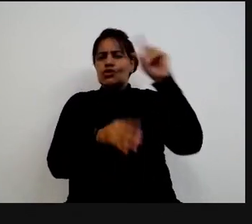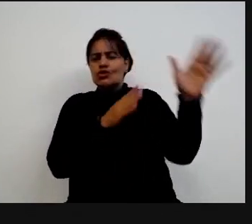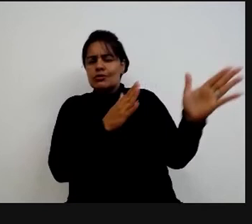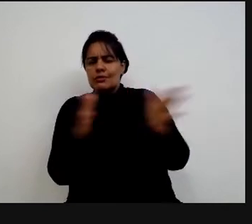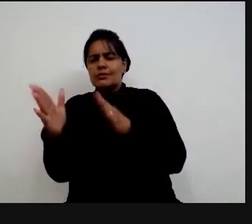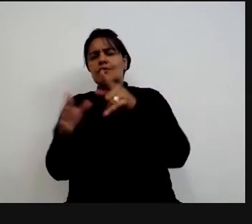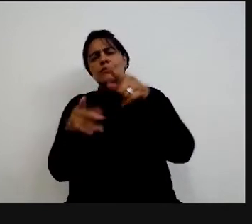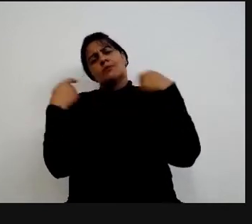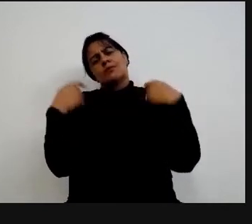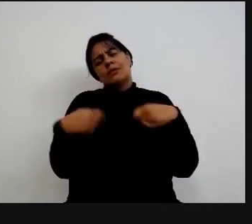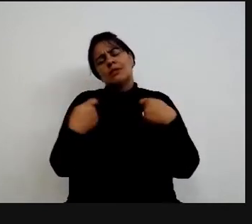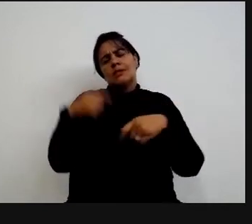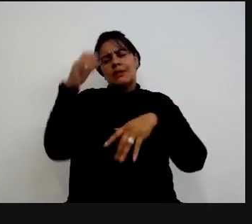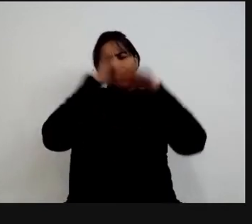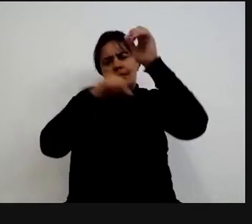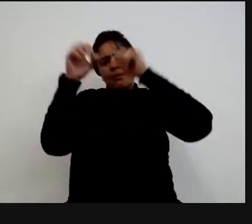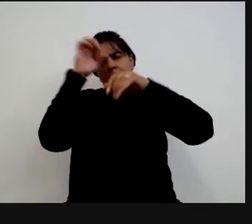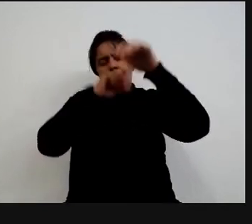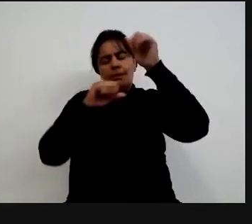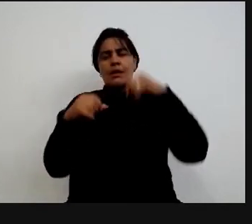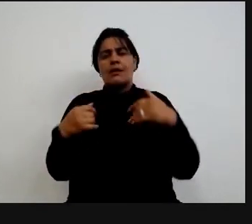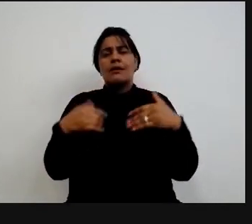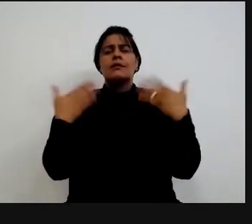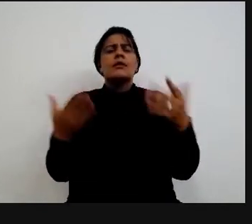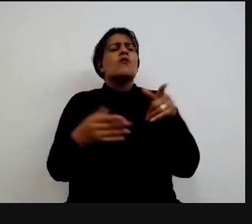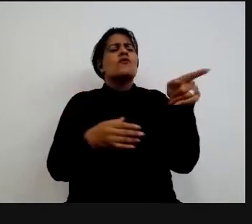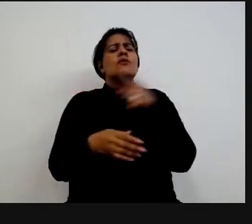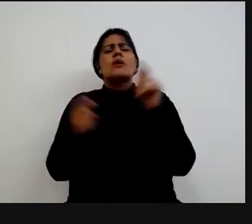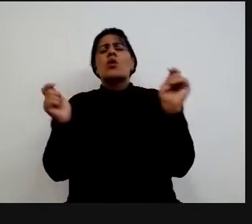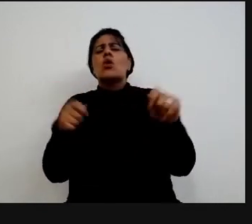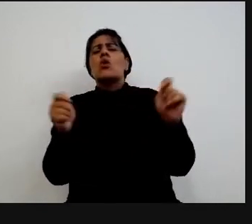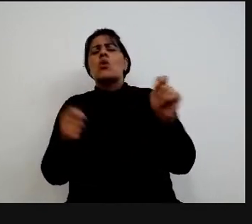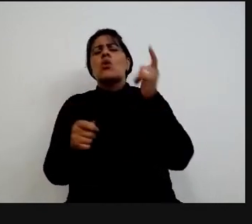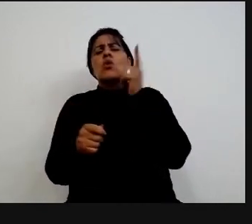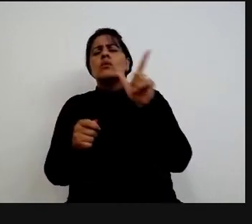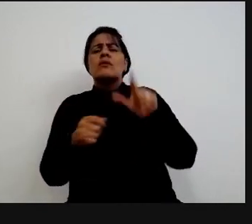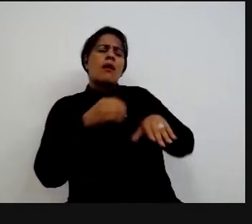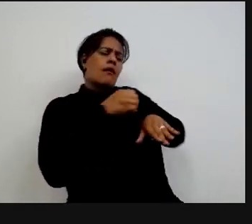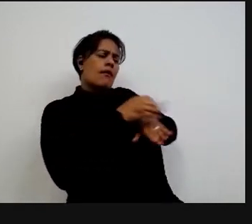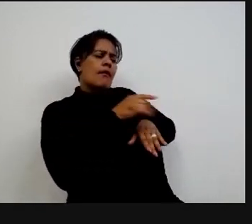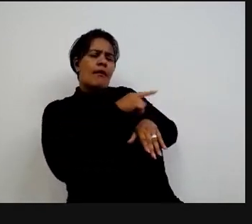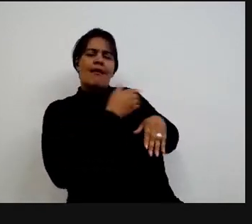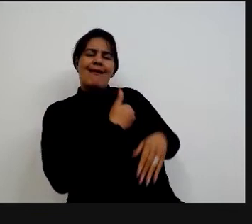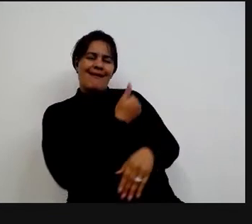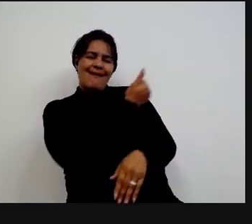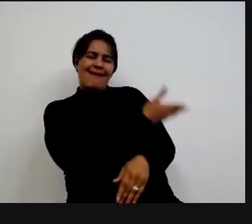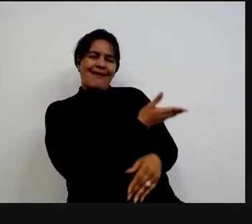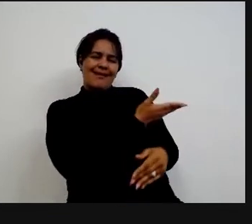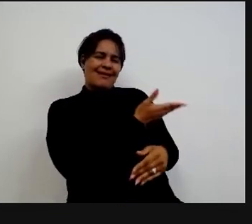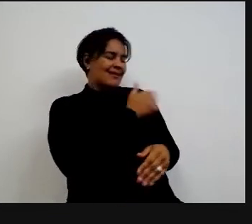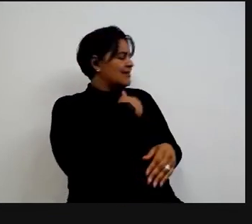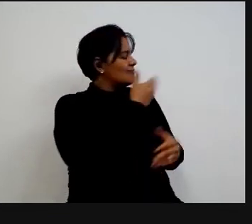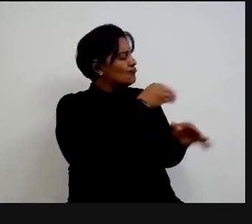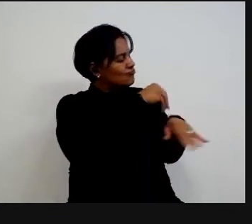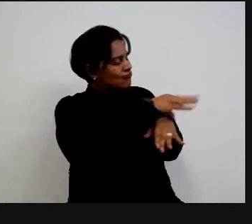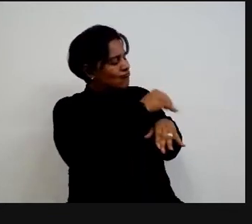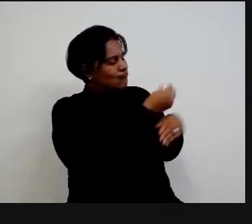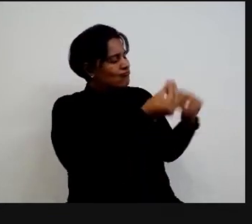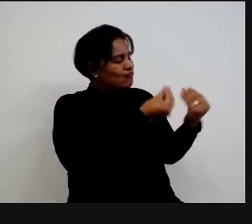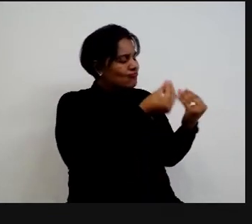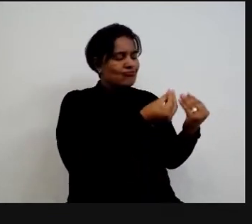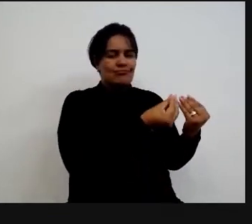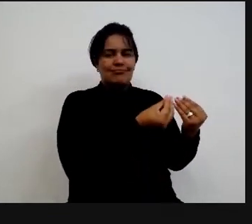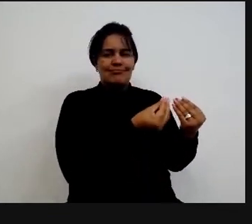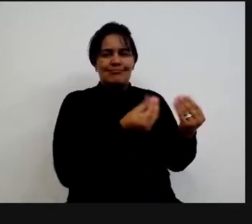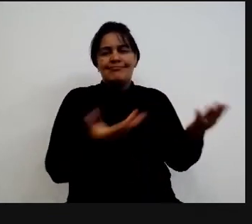tem o que ensinar. E o que é que você tem de expertise para orientar as pessoas que estão do seu lado? Nós somos quase 4.000 unidades de